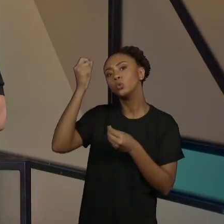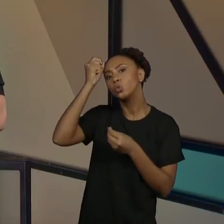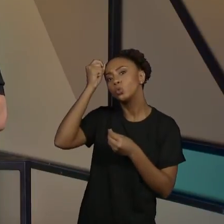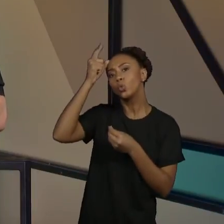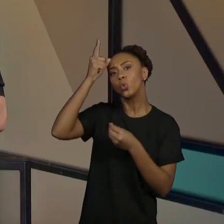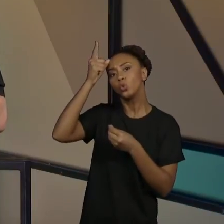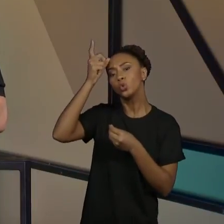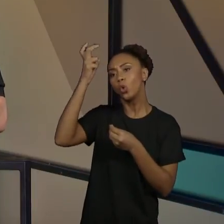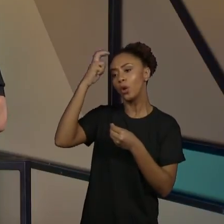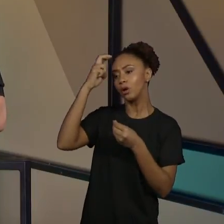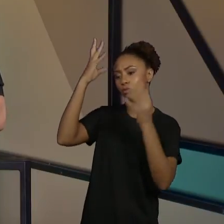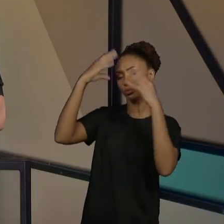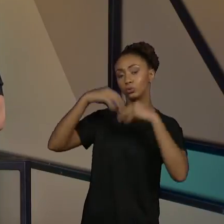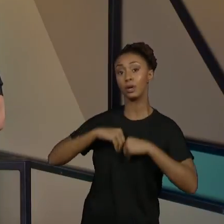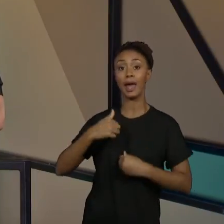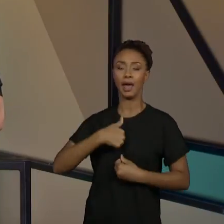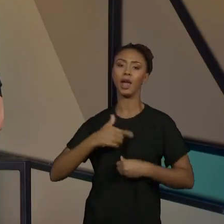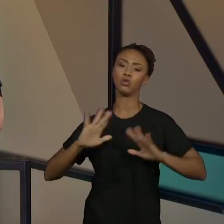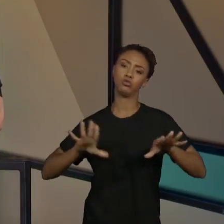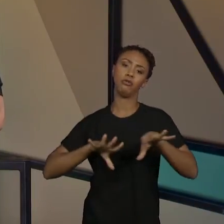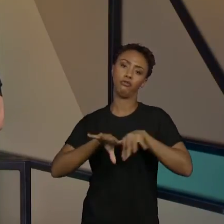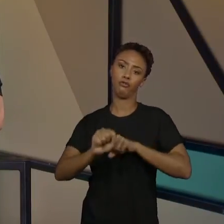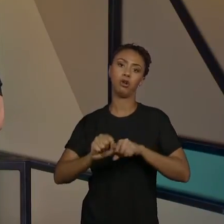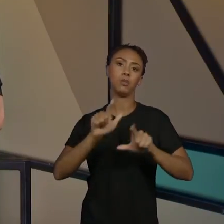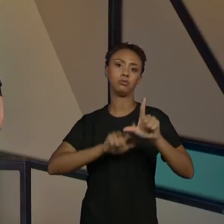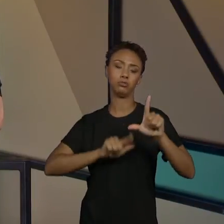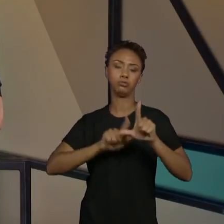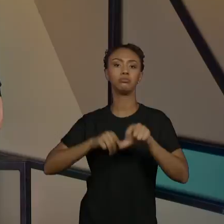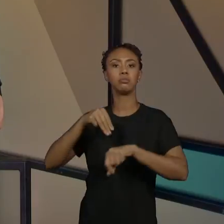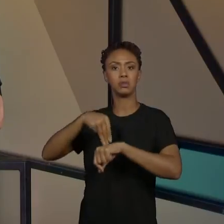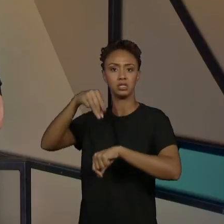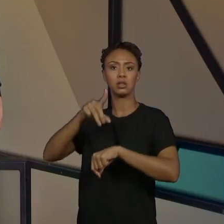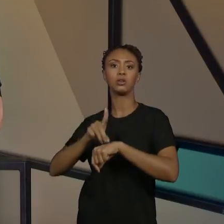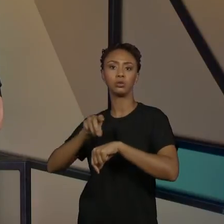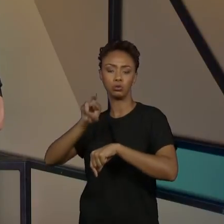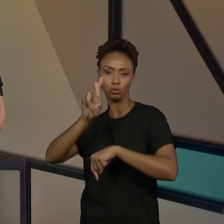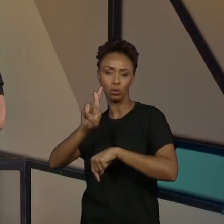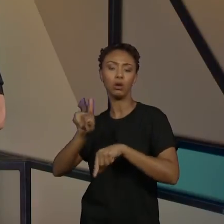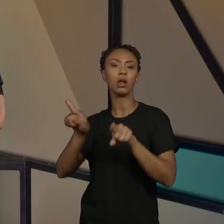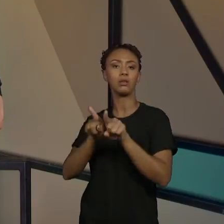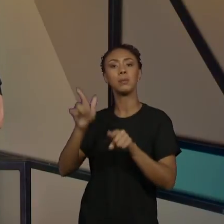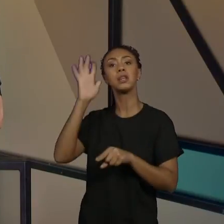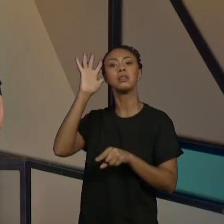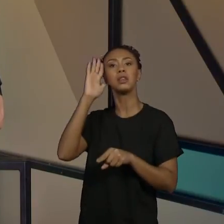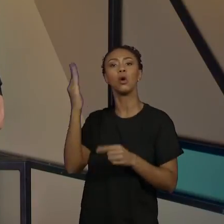Minha trajetória é em letras, eu sou formado em letras, fiz mestrado e doutorado em teoria literária